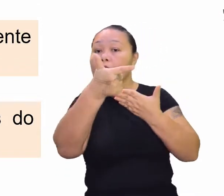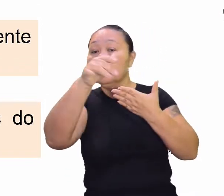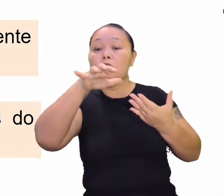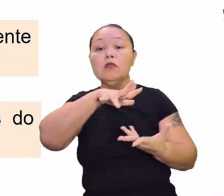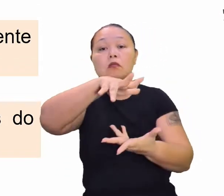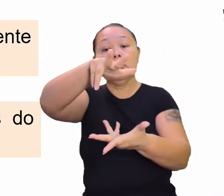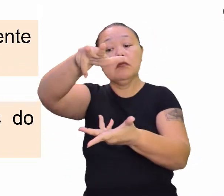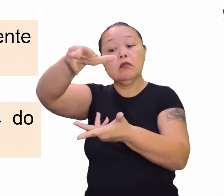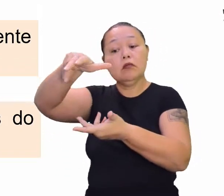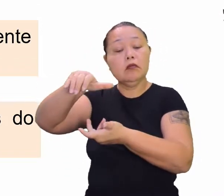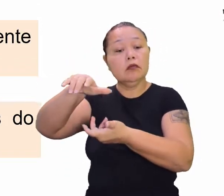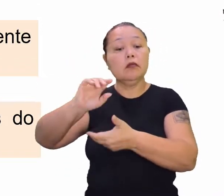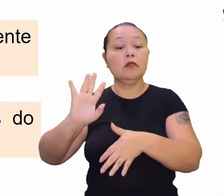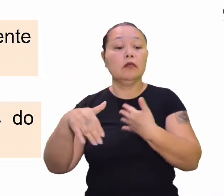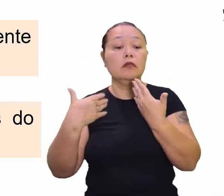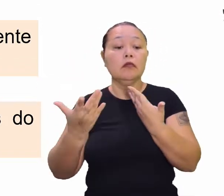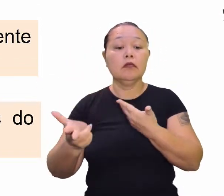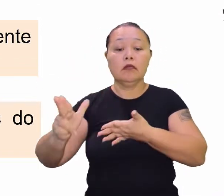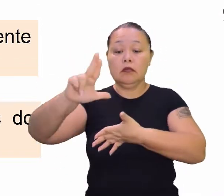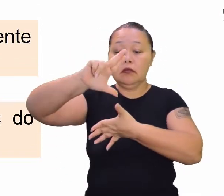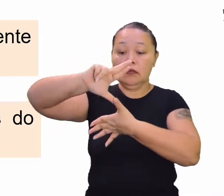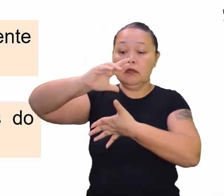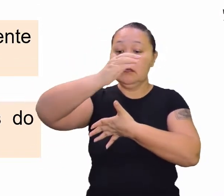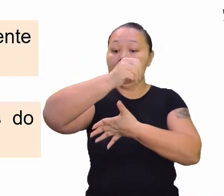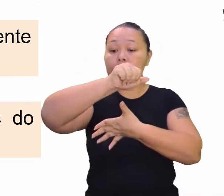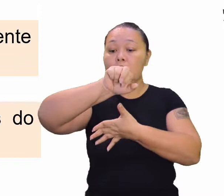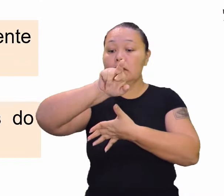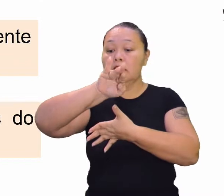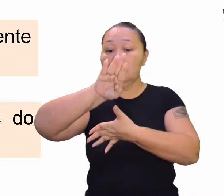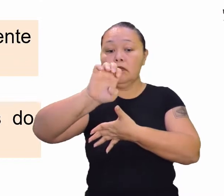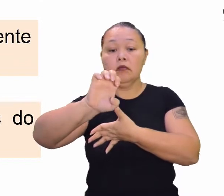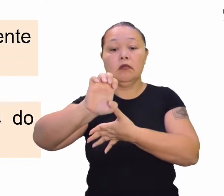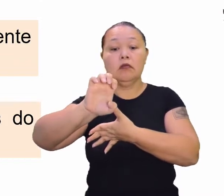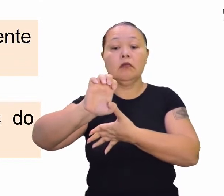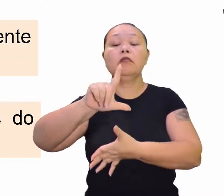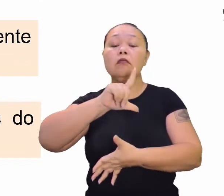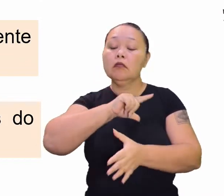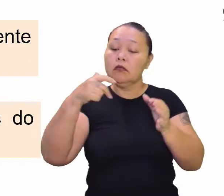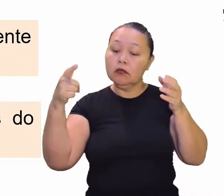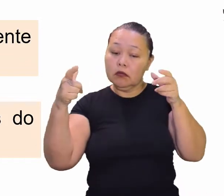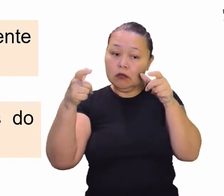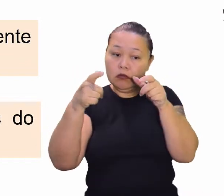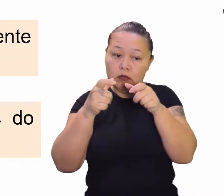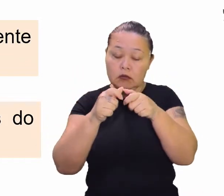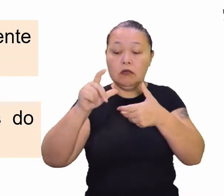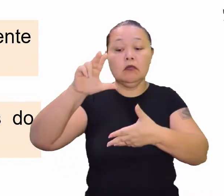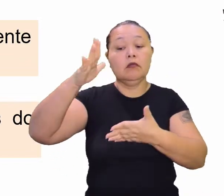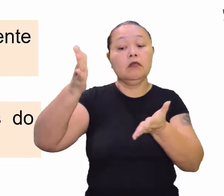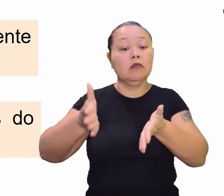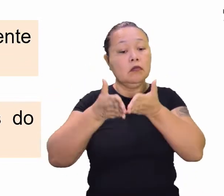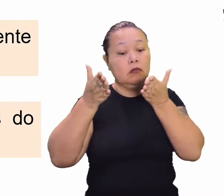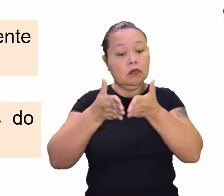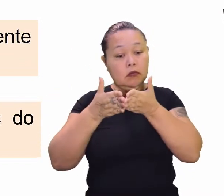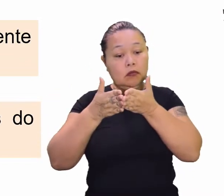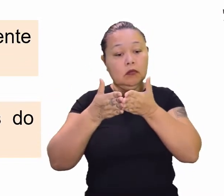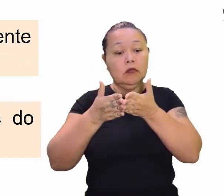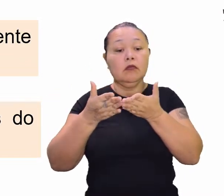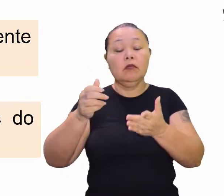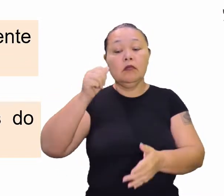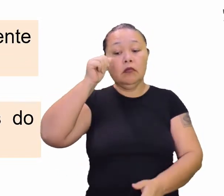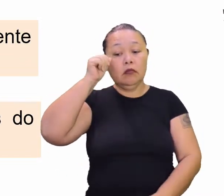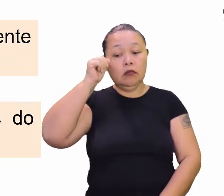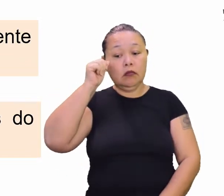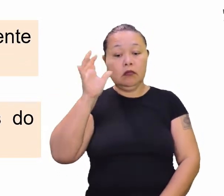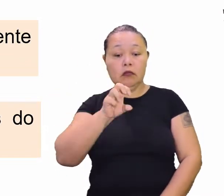regiões do mundo. Na América Latina e Caribe houve também uma diminuição dessa pobreza. O Oriente